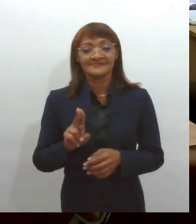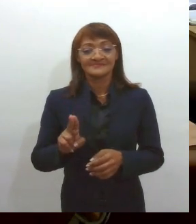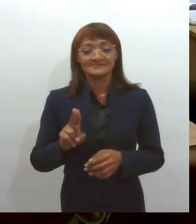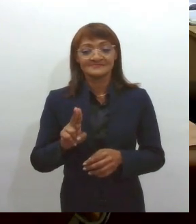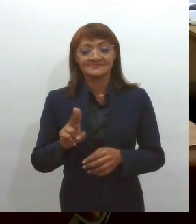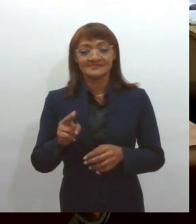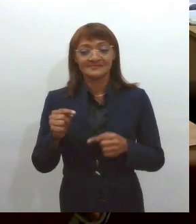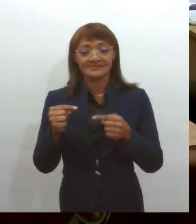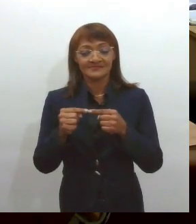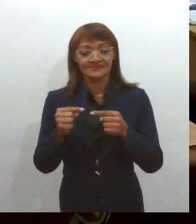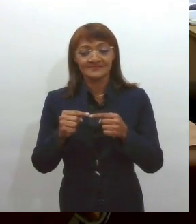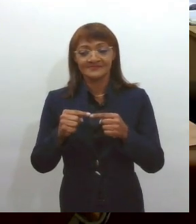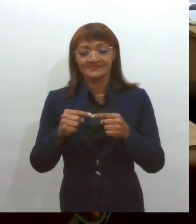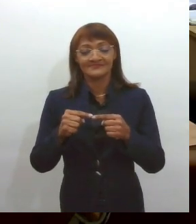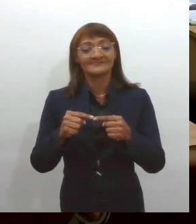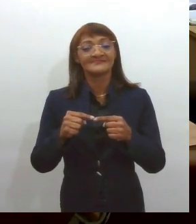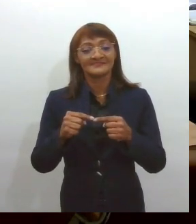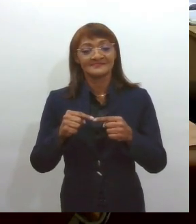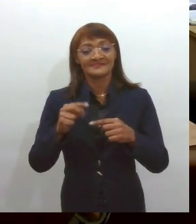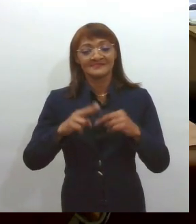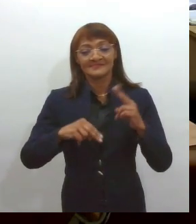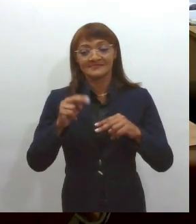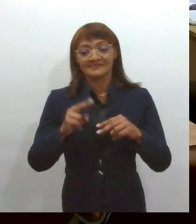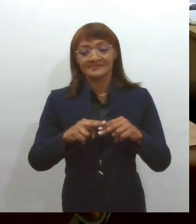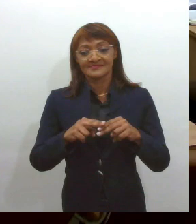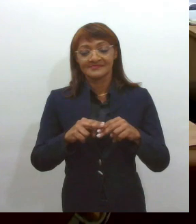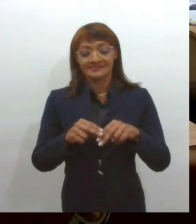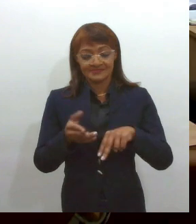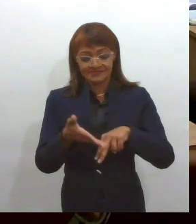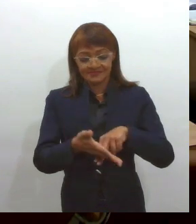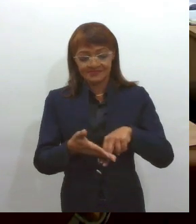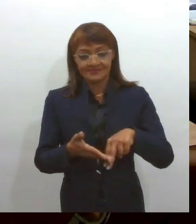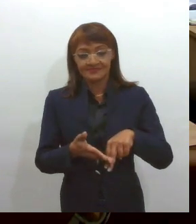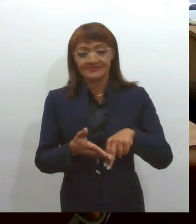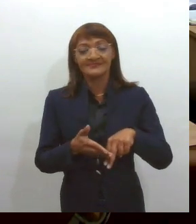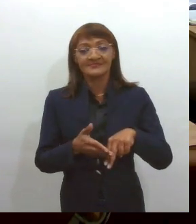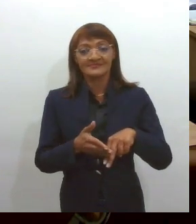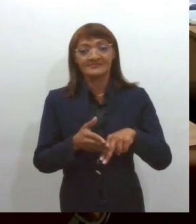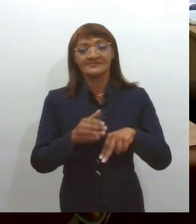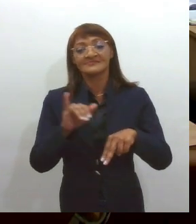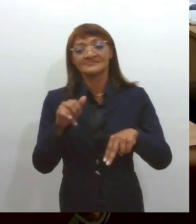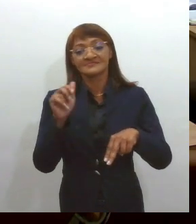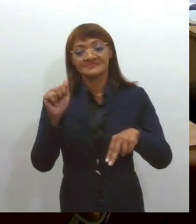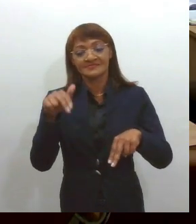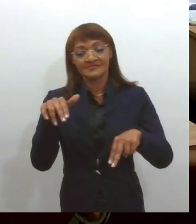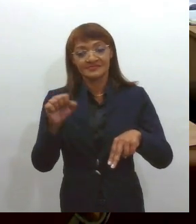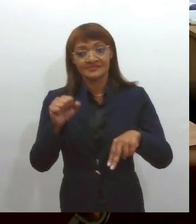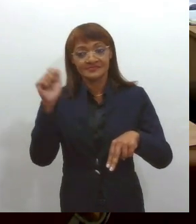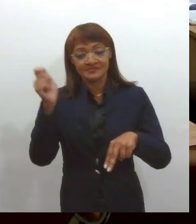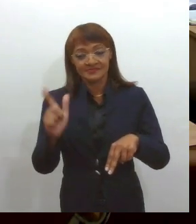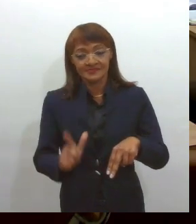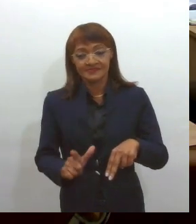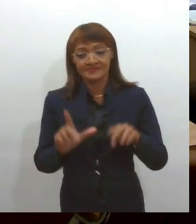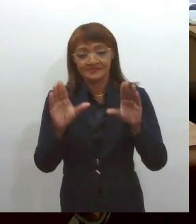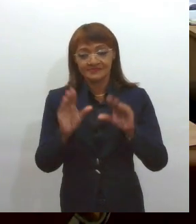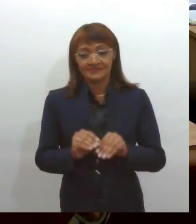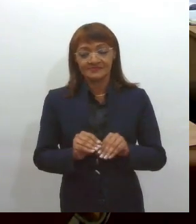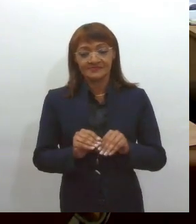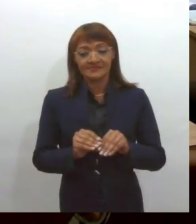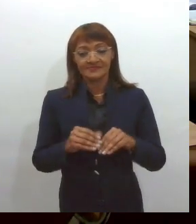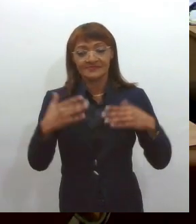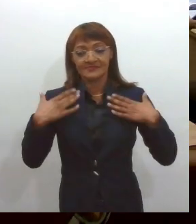azul jeans azul escuro uma blusa quadriculada branco com detalhes branco